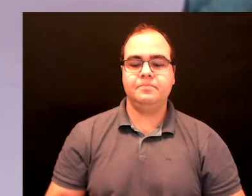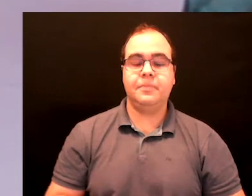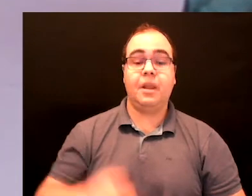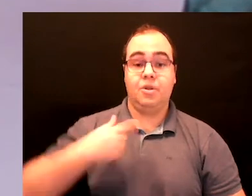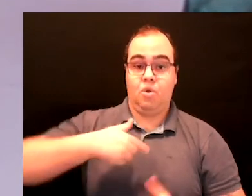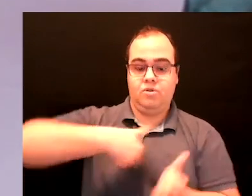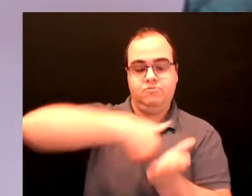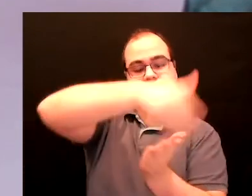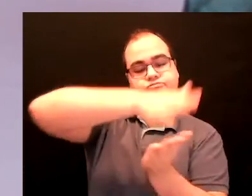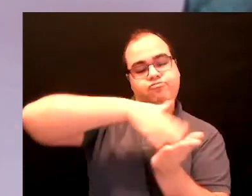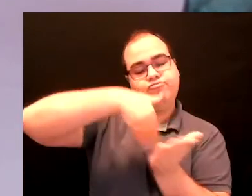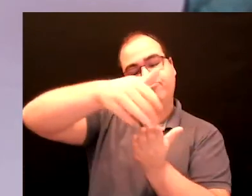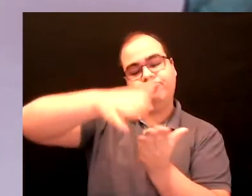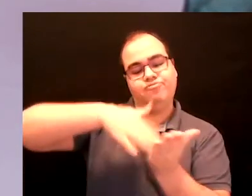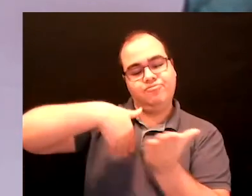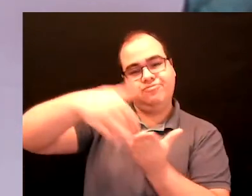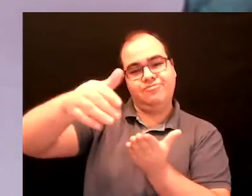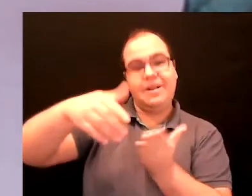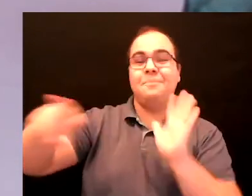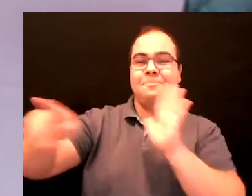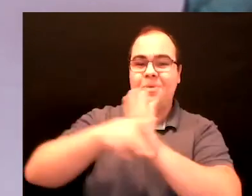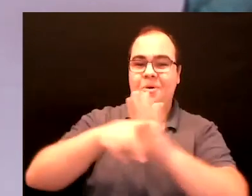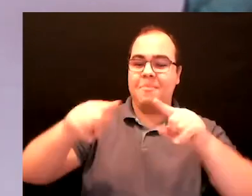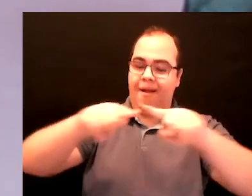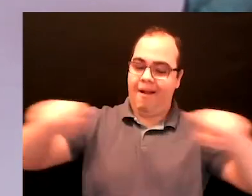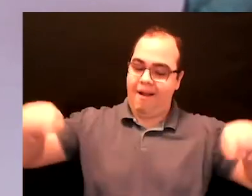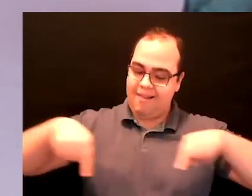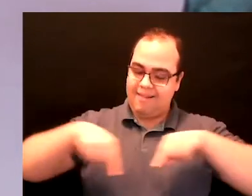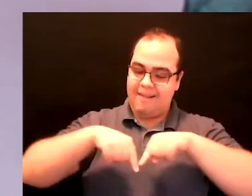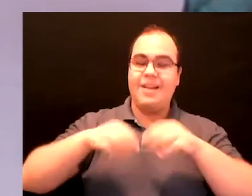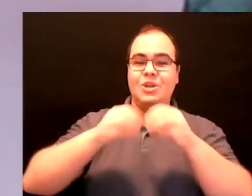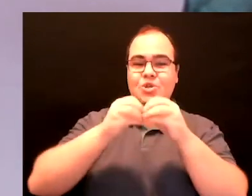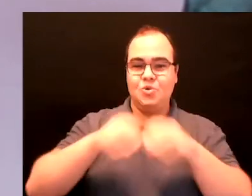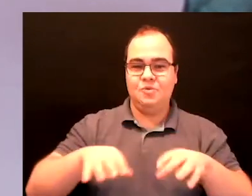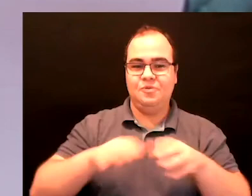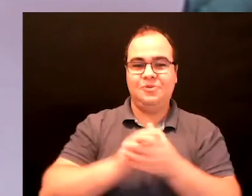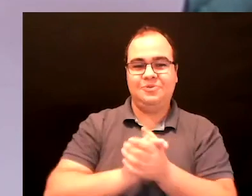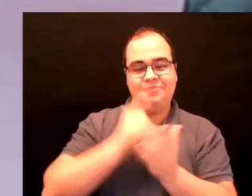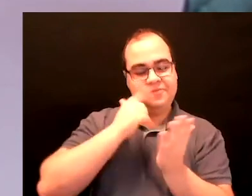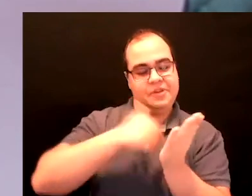Para a nossa cartela de ovo.